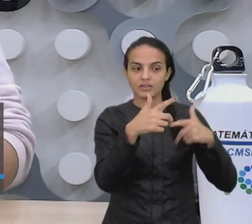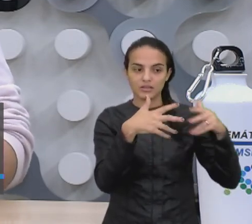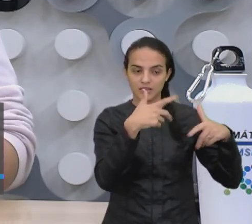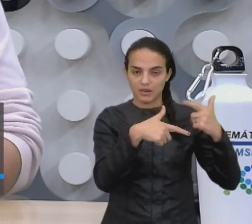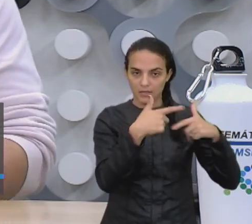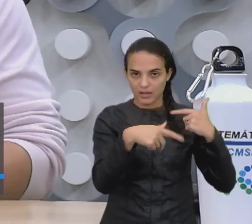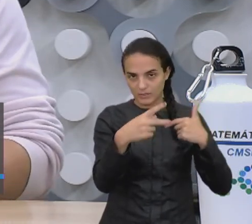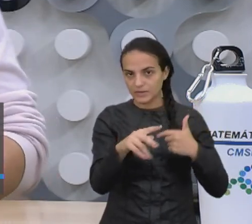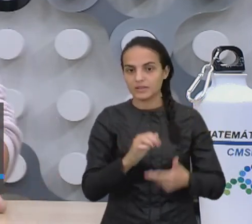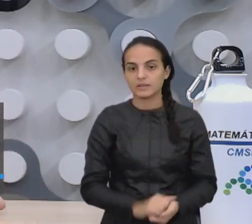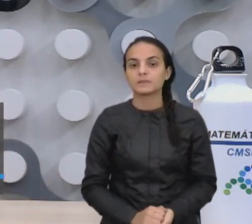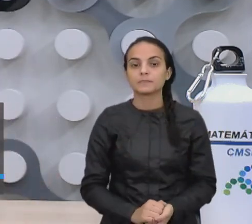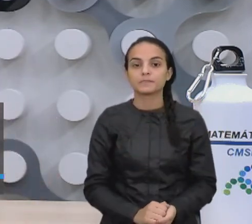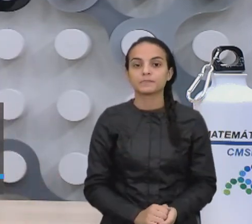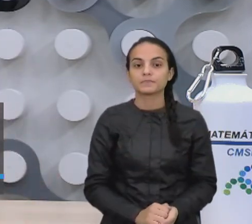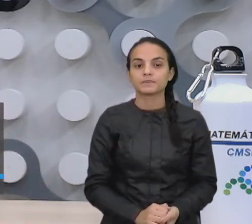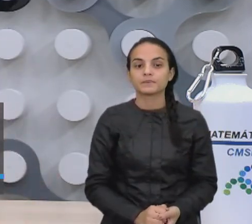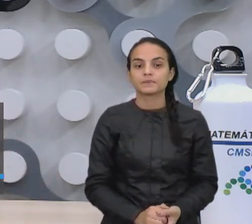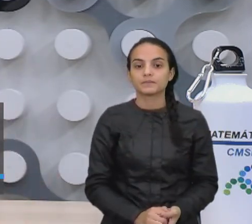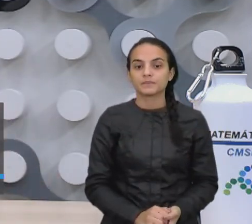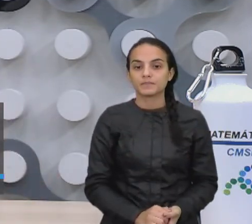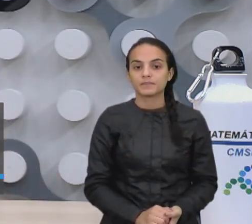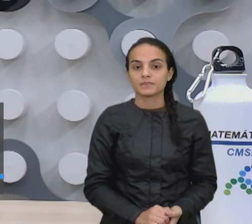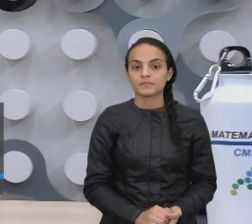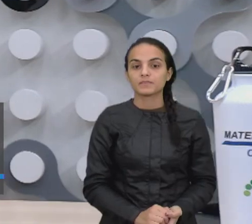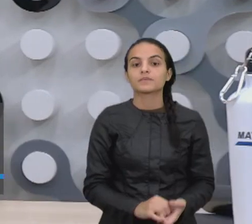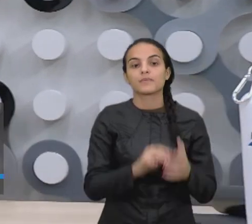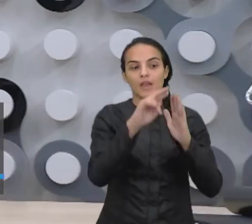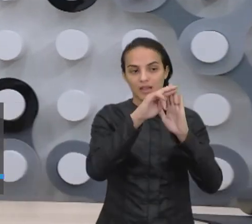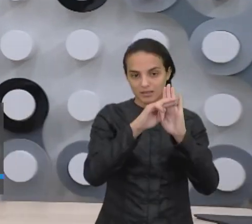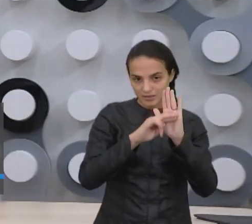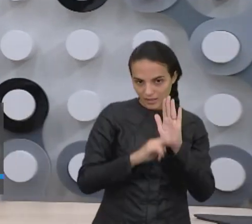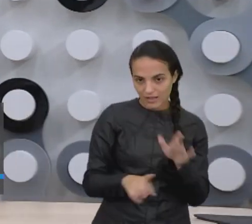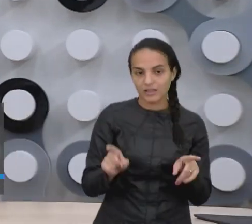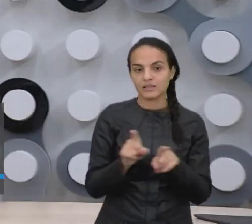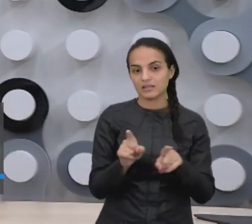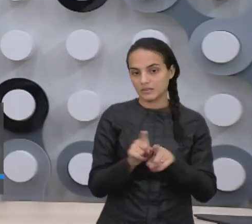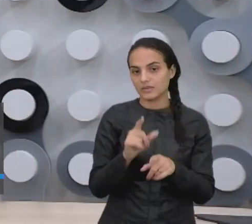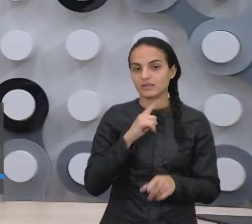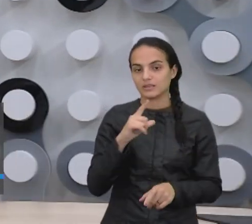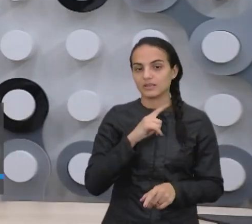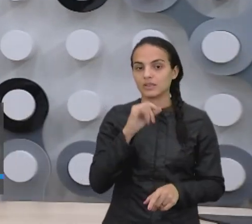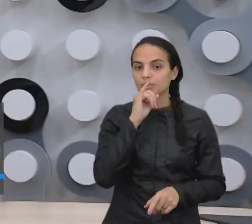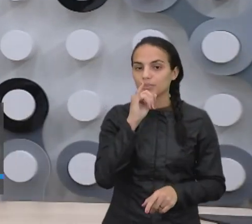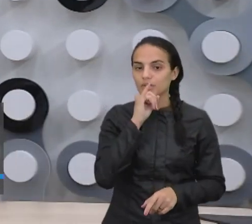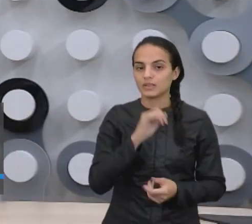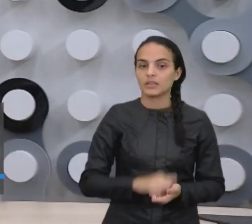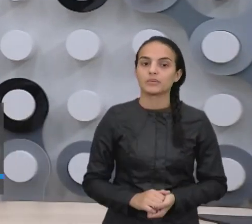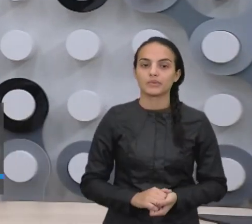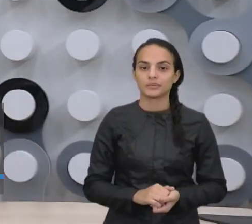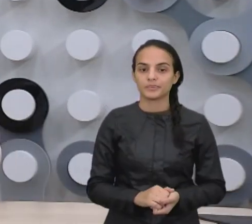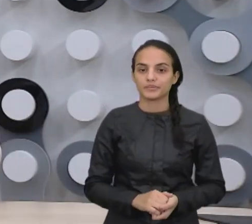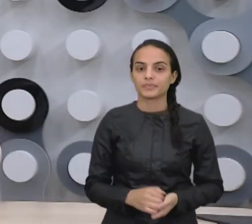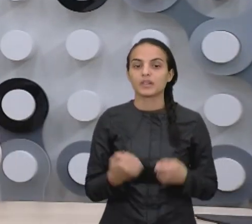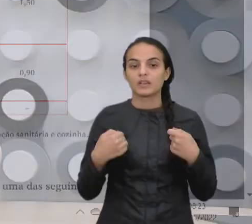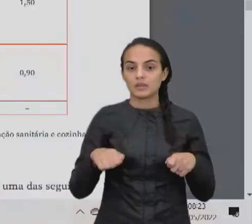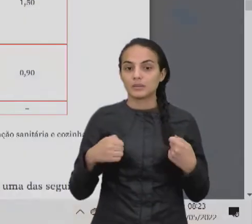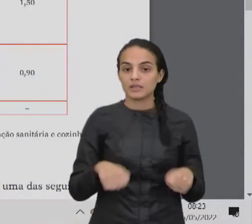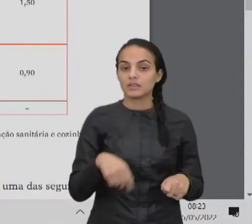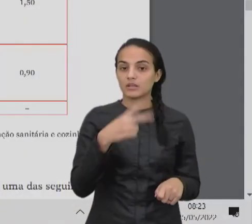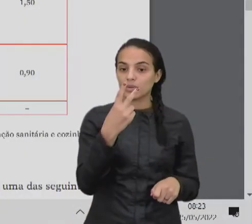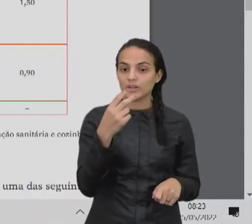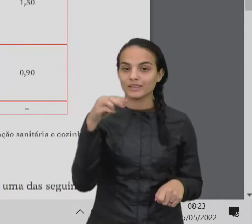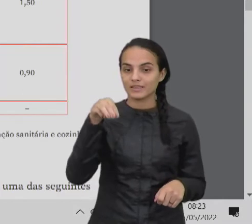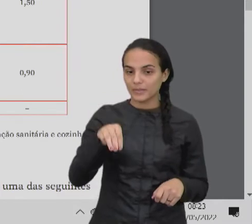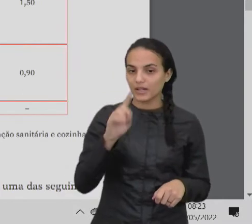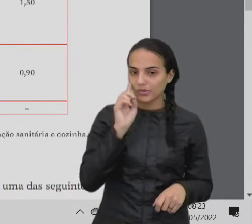vocês. E as regrinhas que tem, né? Então, ó, o pé direito tem que ser de 2,5 metros, ó,